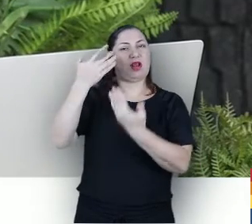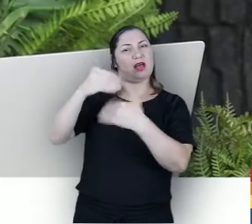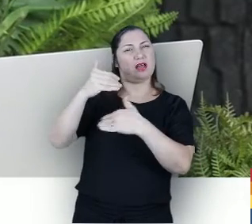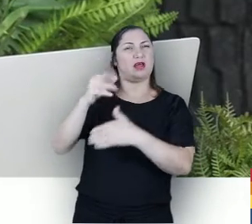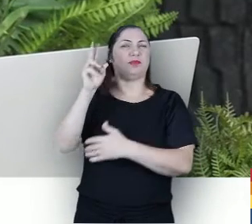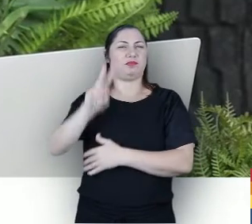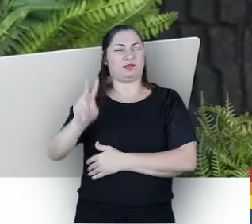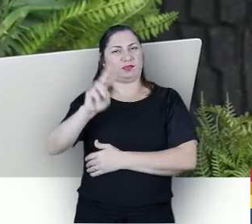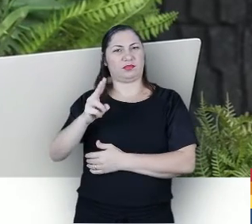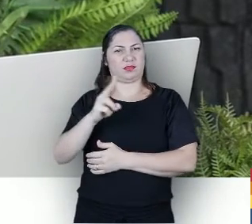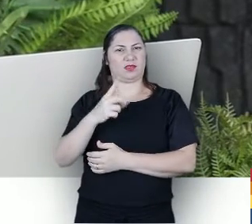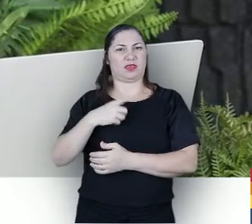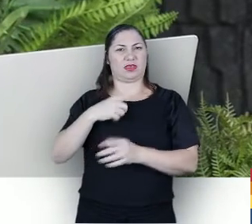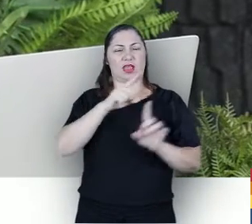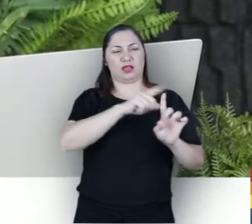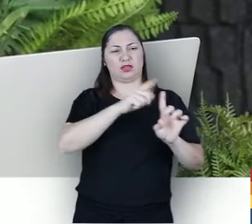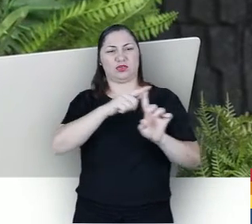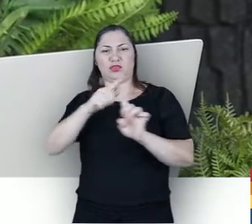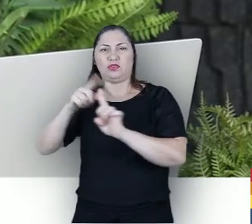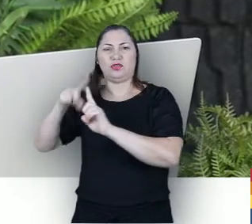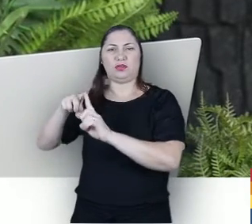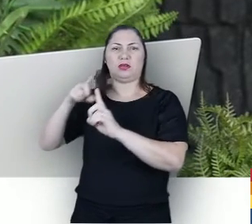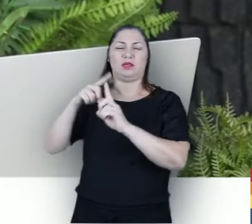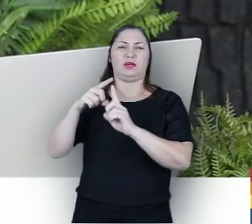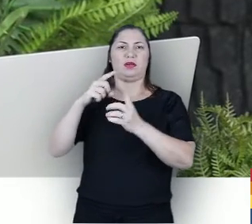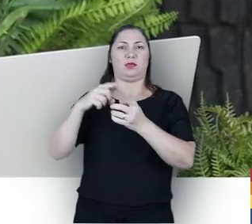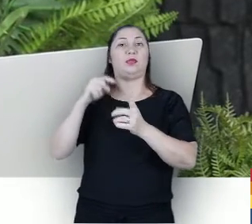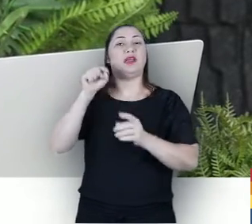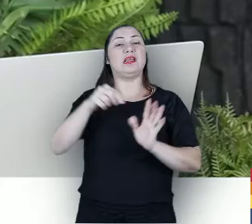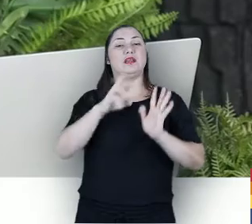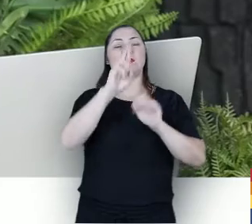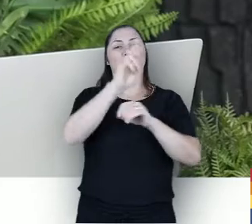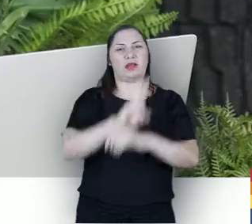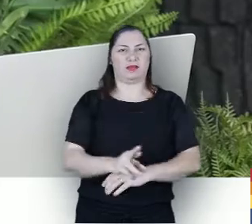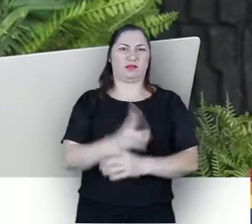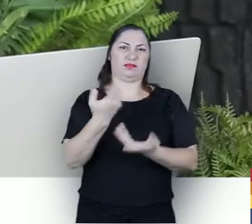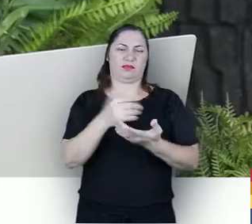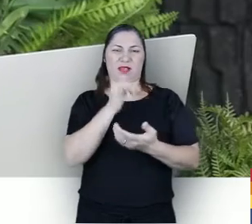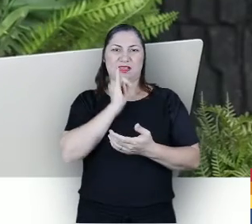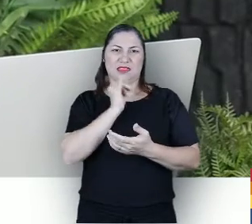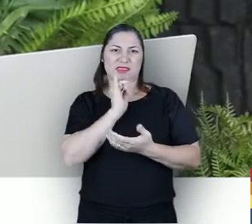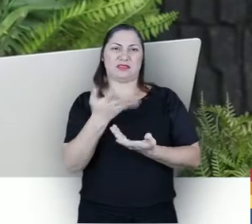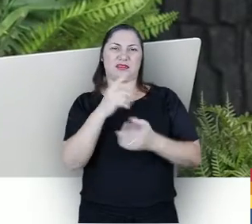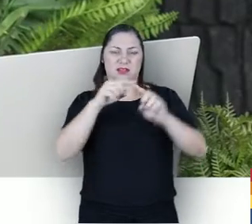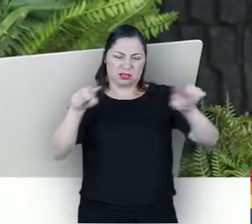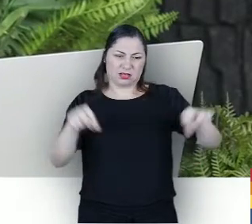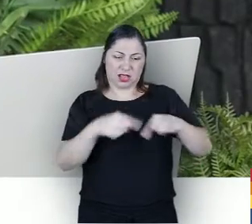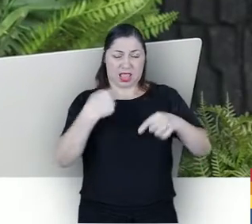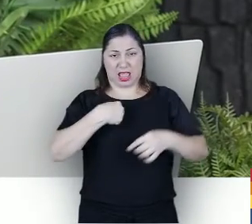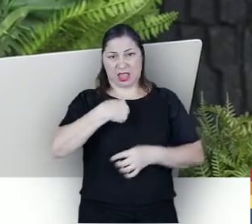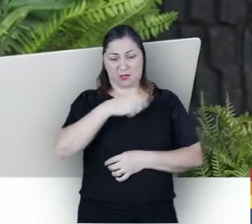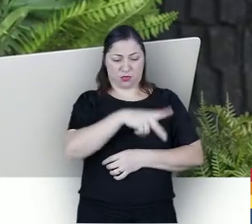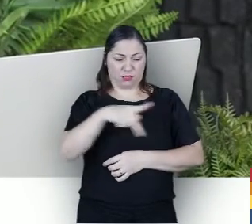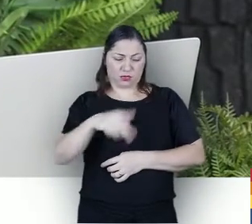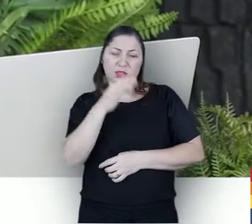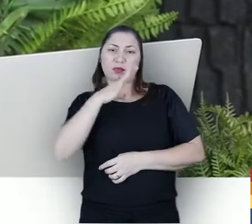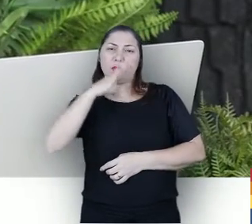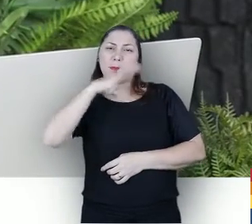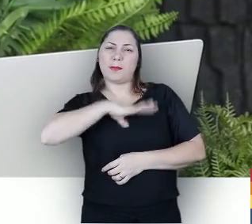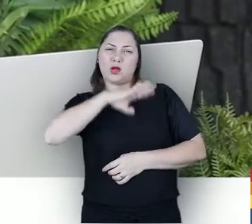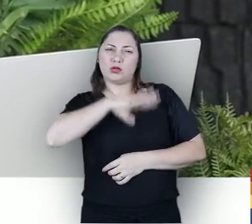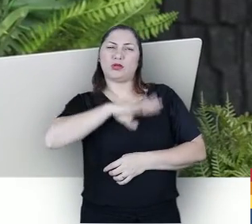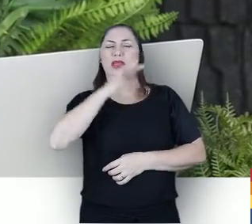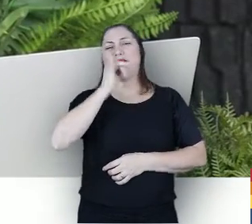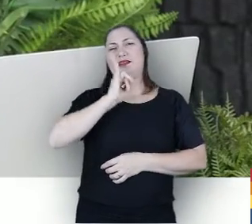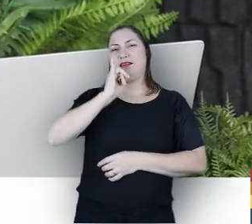por exemplo, tradicionalmente a gente tinha nos vestibulares trabalhando especificamente as tipologias